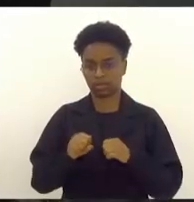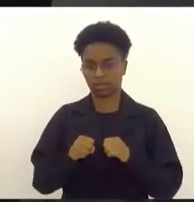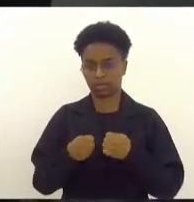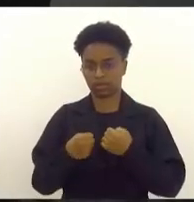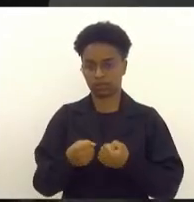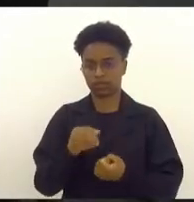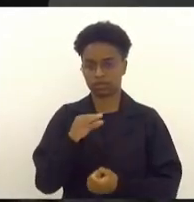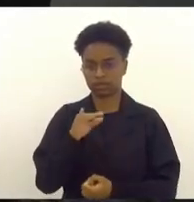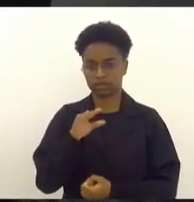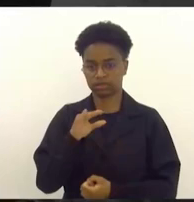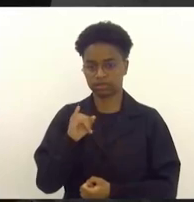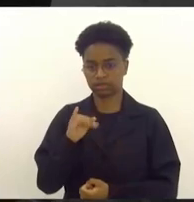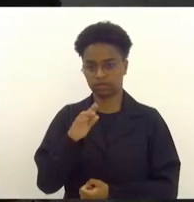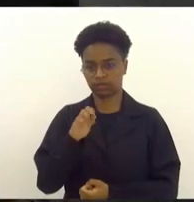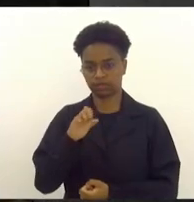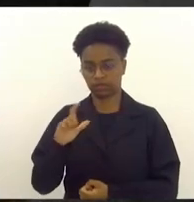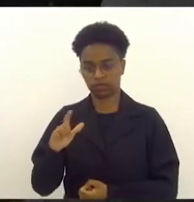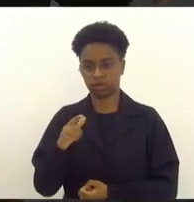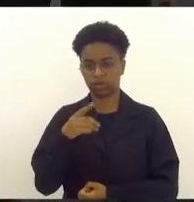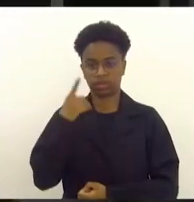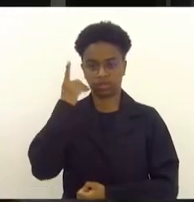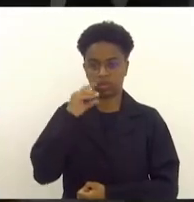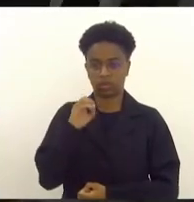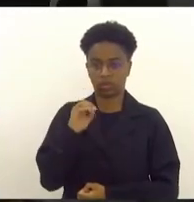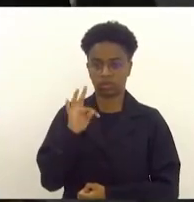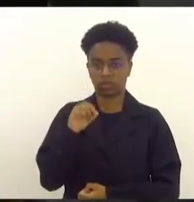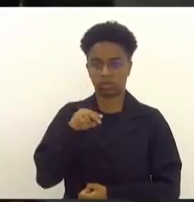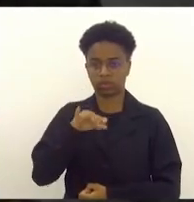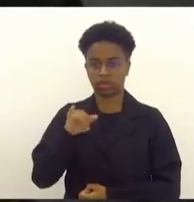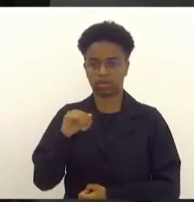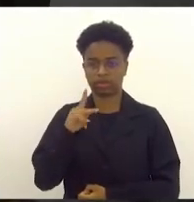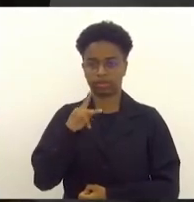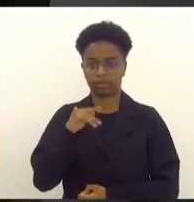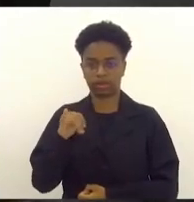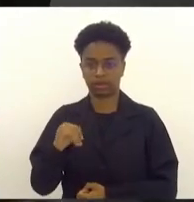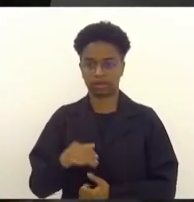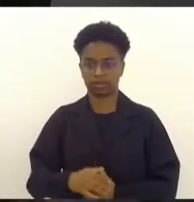Civil Deputado Otoni de Paula pai